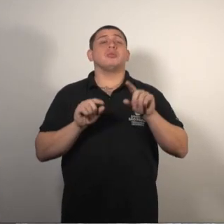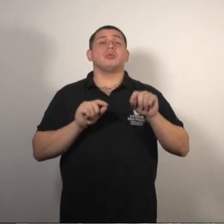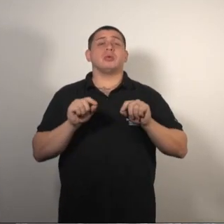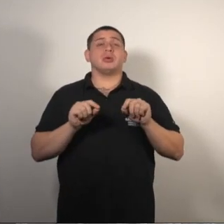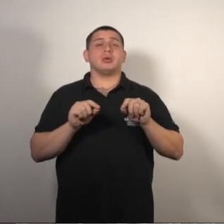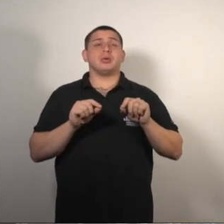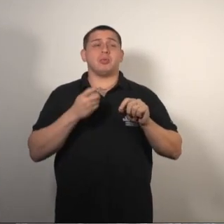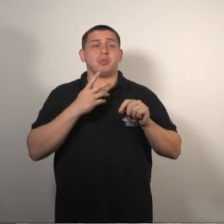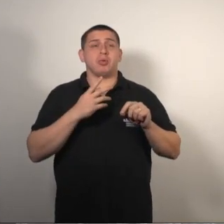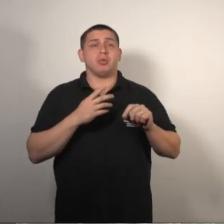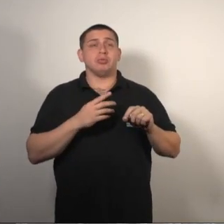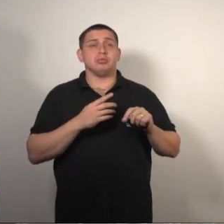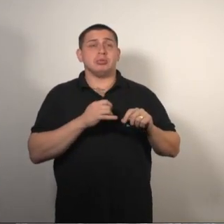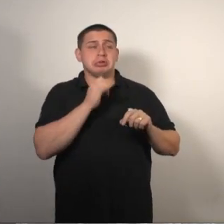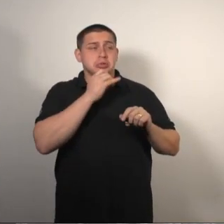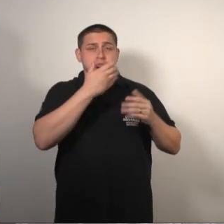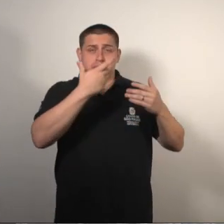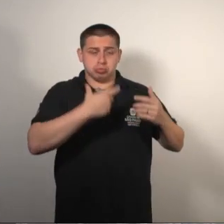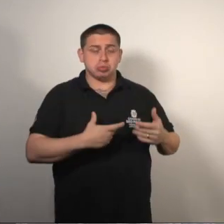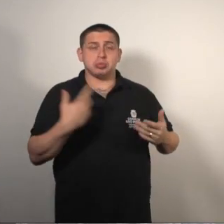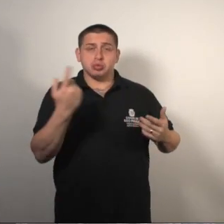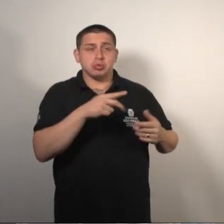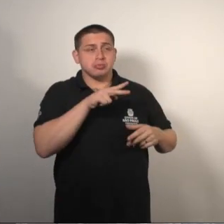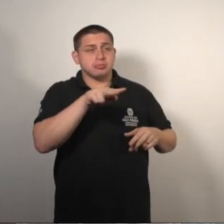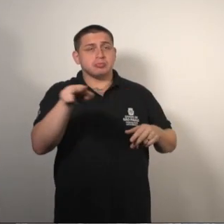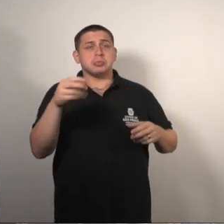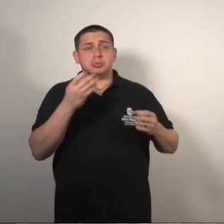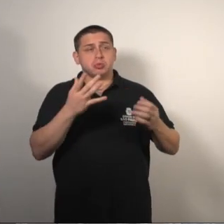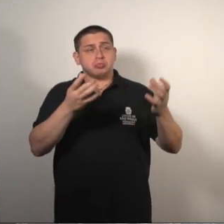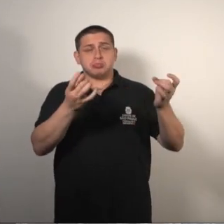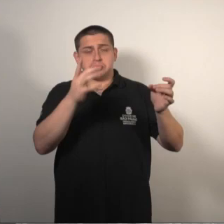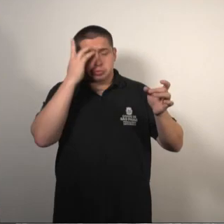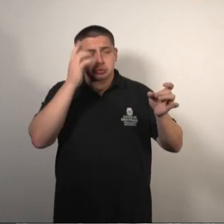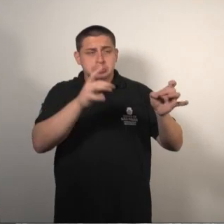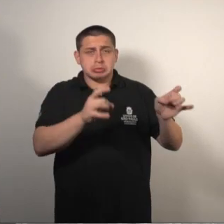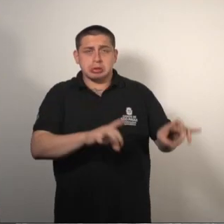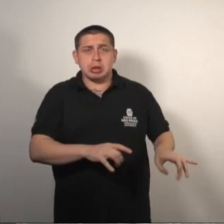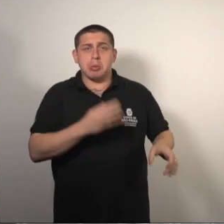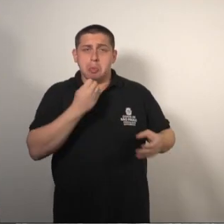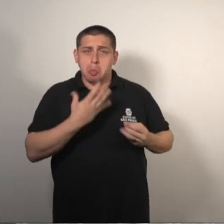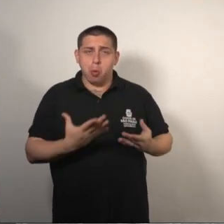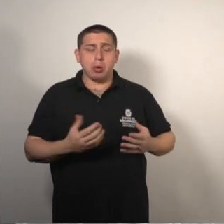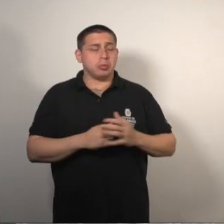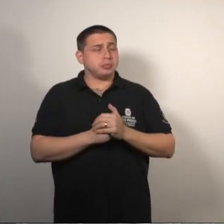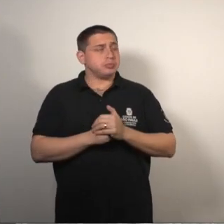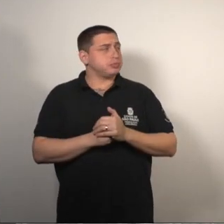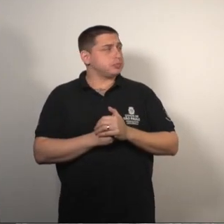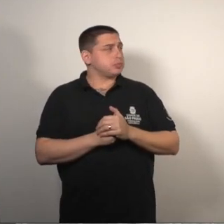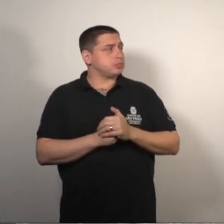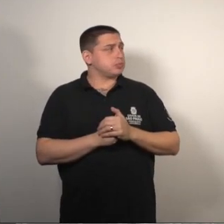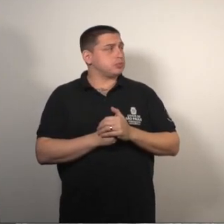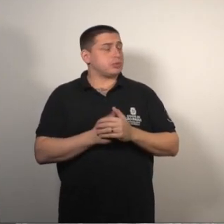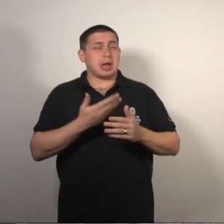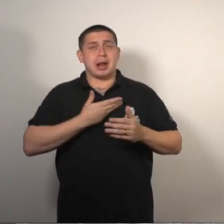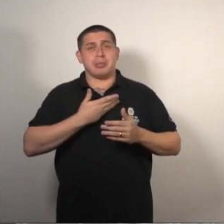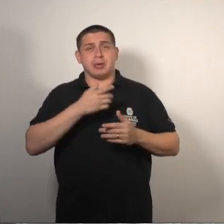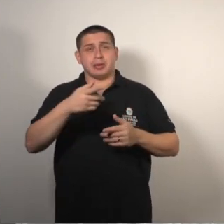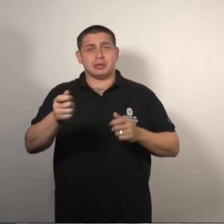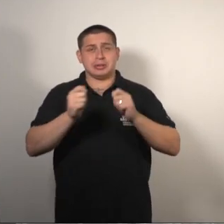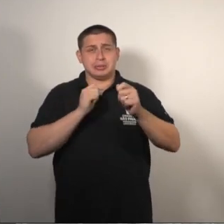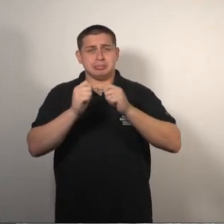para todos nós. Enfim, todos os presidentes e representantes das construtoras aqui empreiteiras, nossos queridos amigos da imprensa, senhoras e